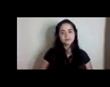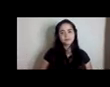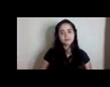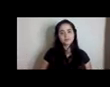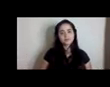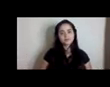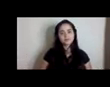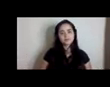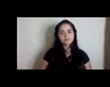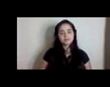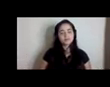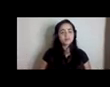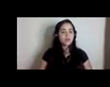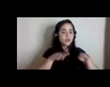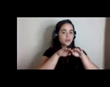Então,